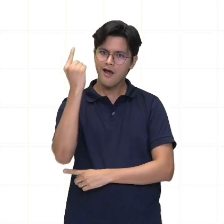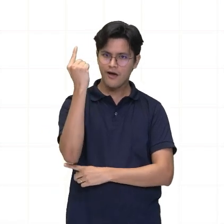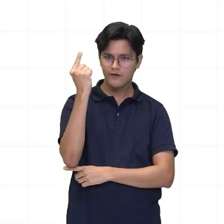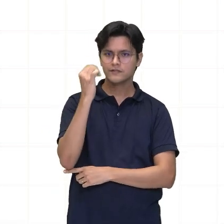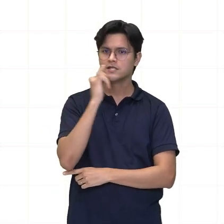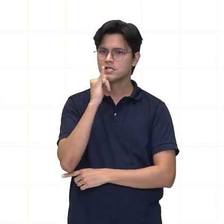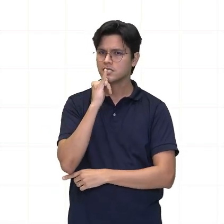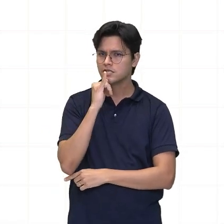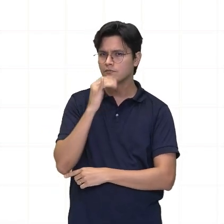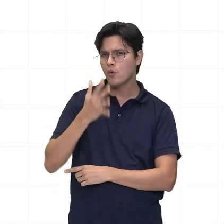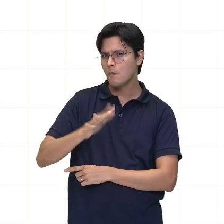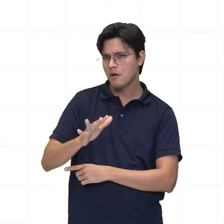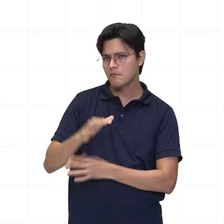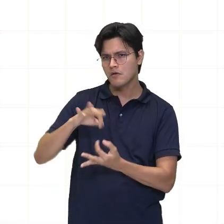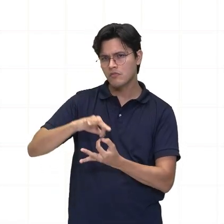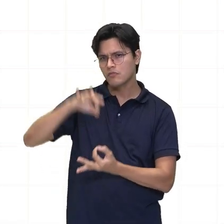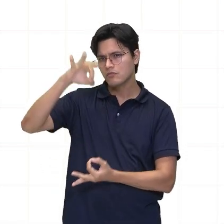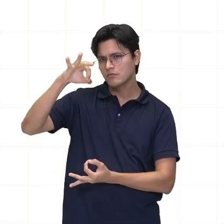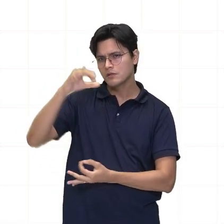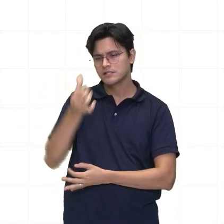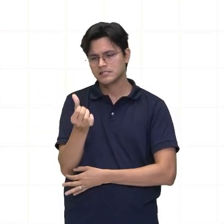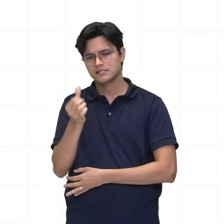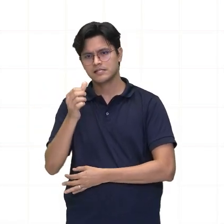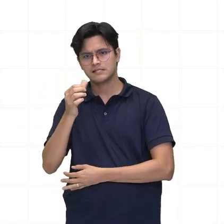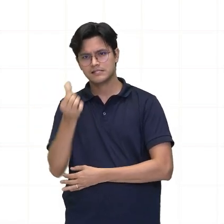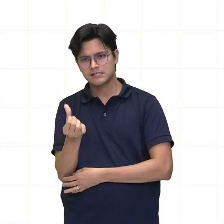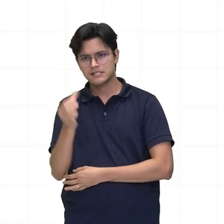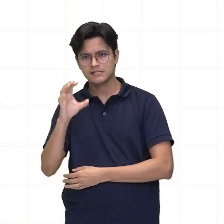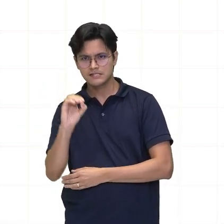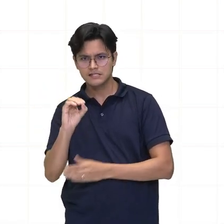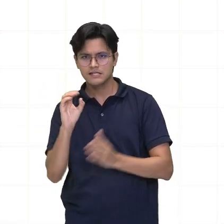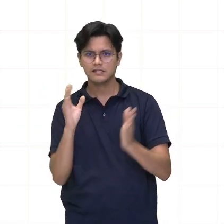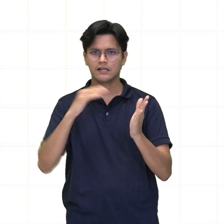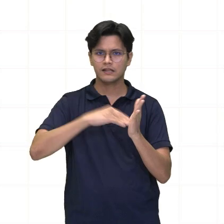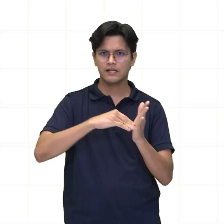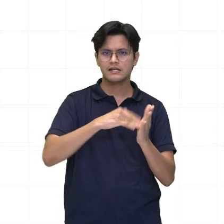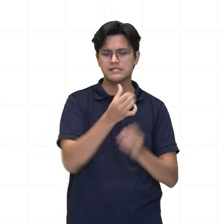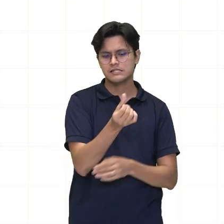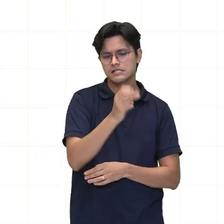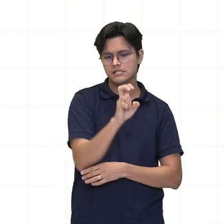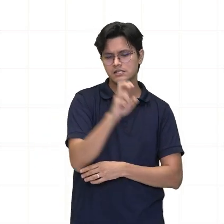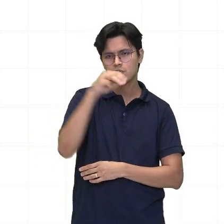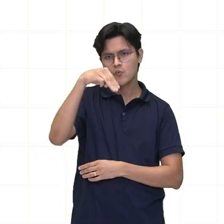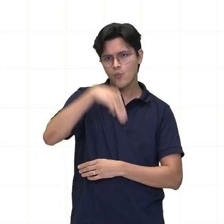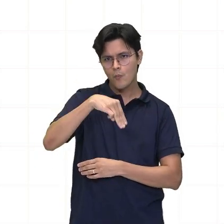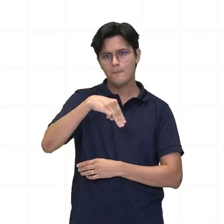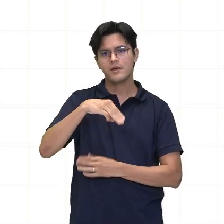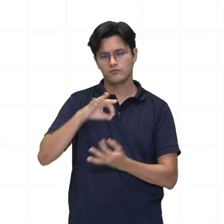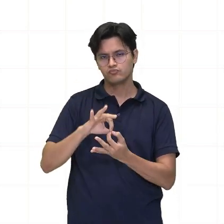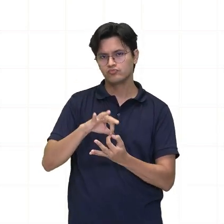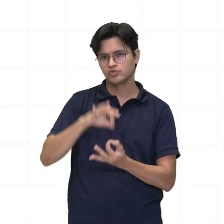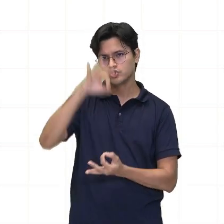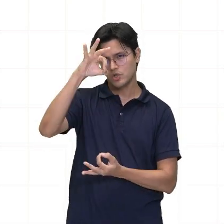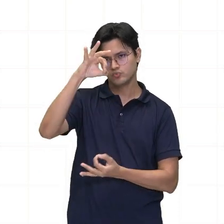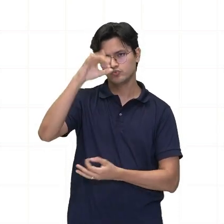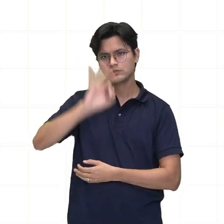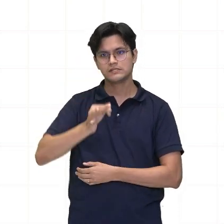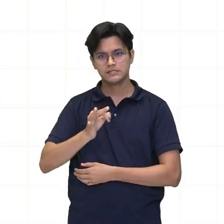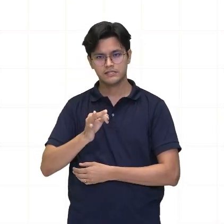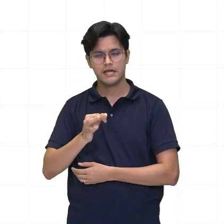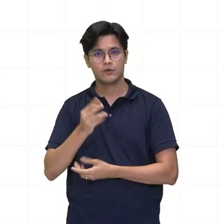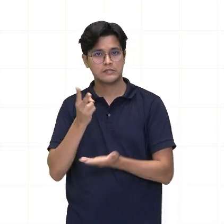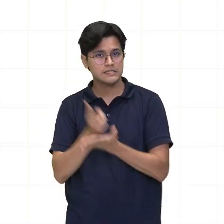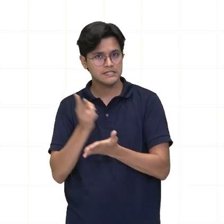média, de 60 a 65 metros de altura. Elas são sempre verdes, né? Elas trocam constantemente